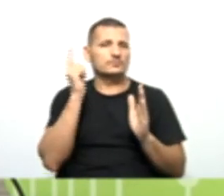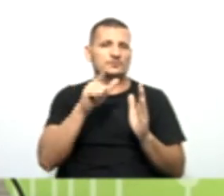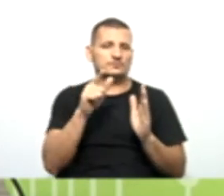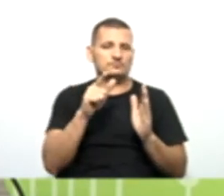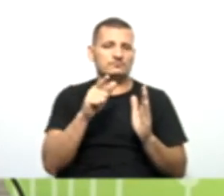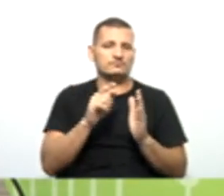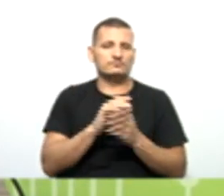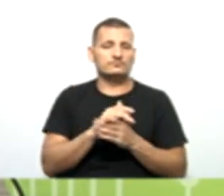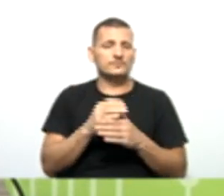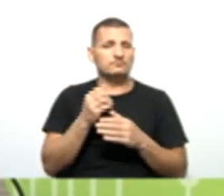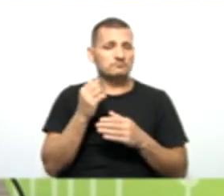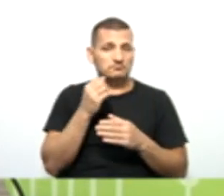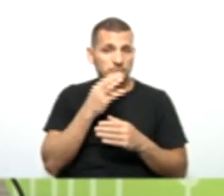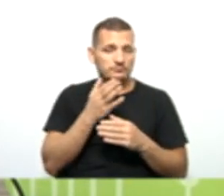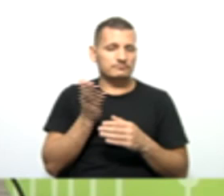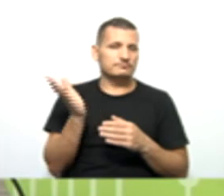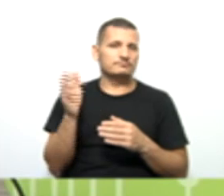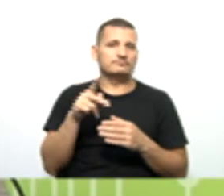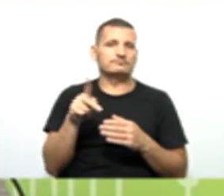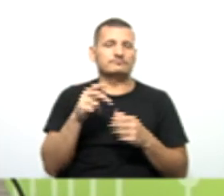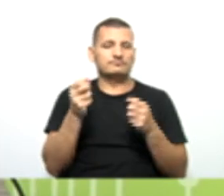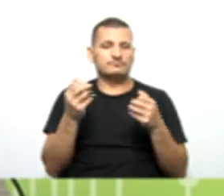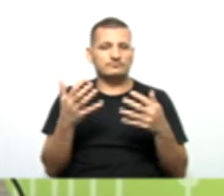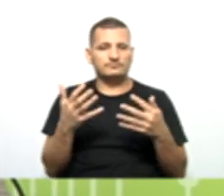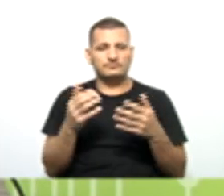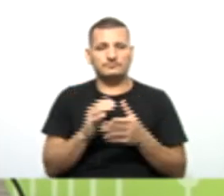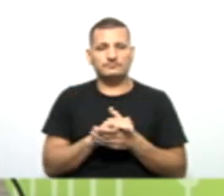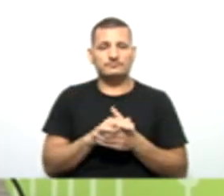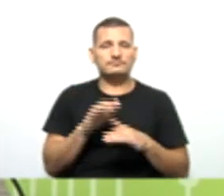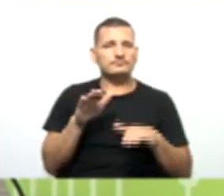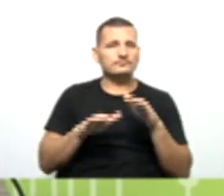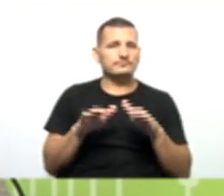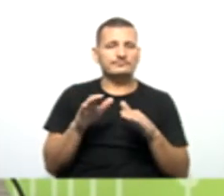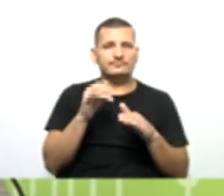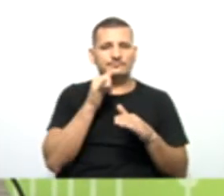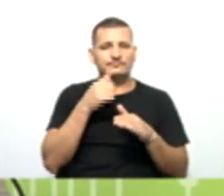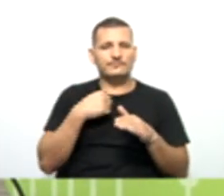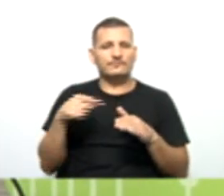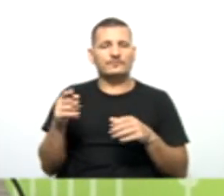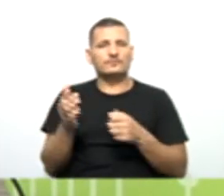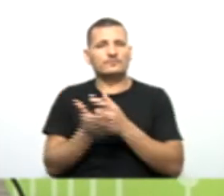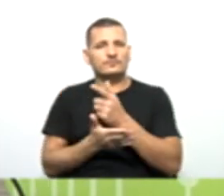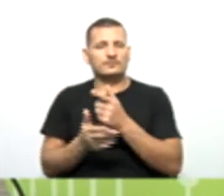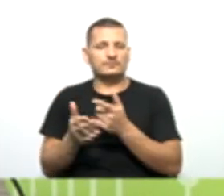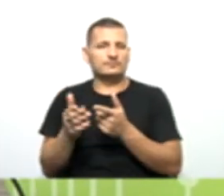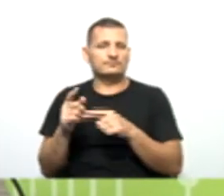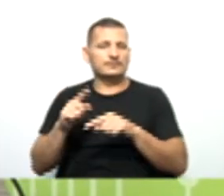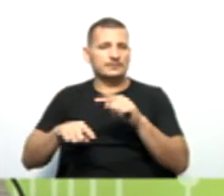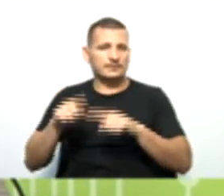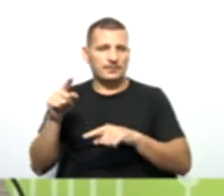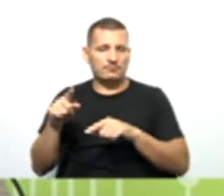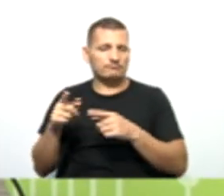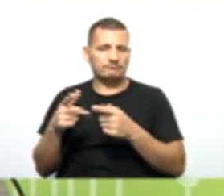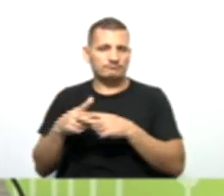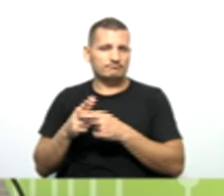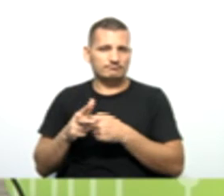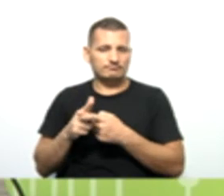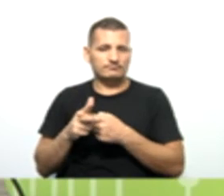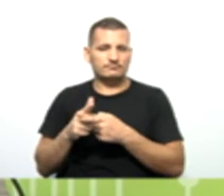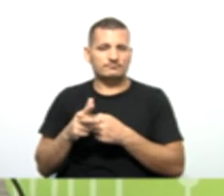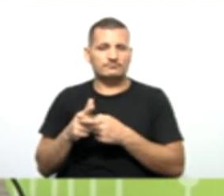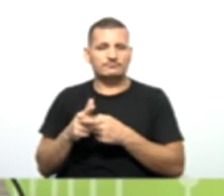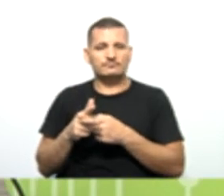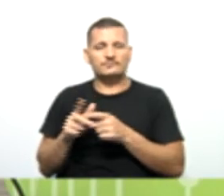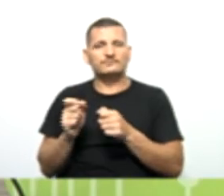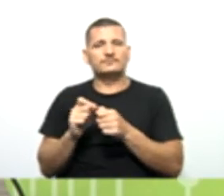foi muito bem na colocação dele, tá, gente? Ó, às vezes a gente vai lá, vamos comprar uma máquina para fazer lá